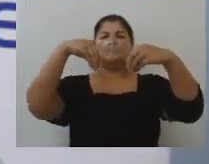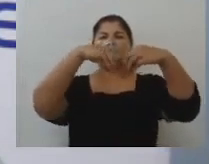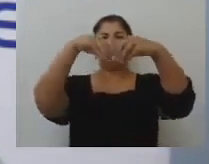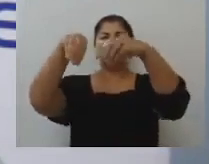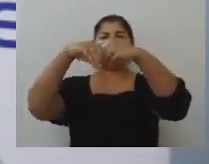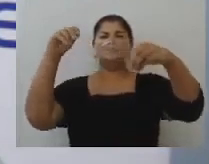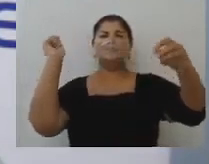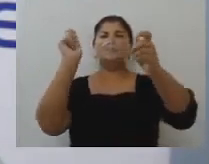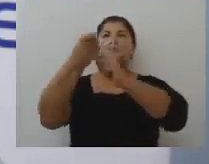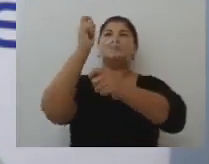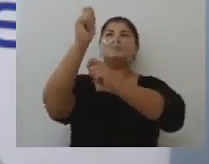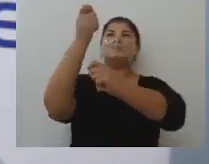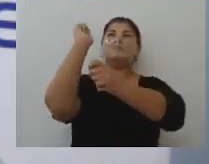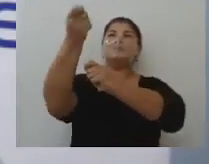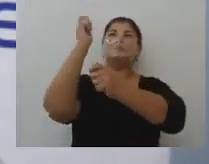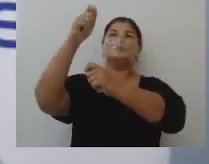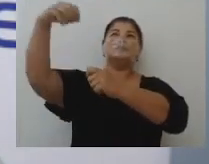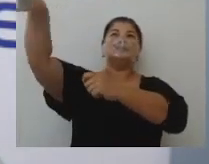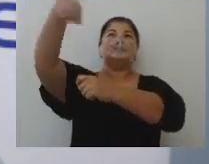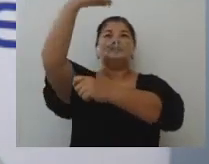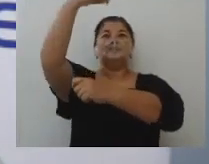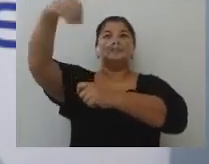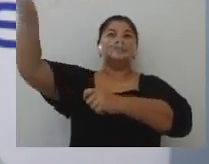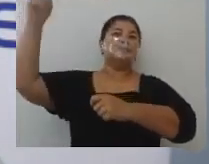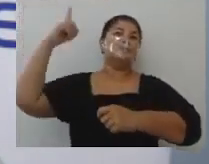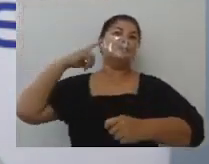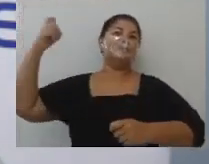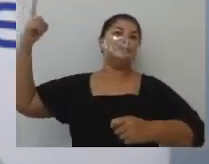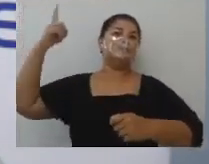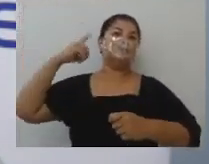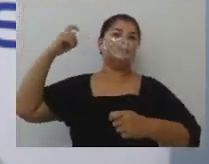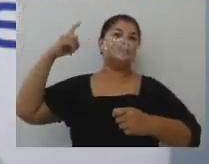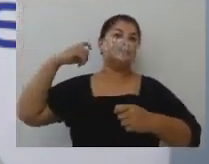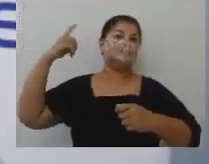Bam, bam, bam. Ou faz...